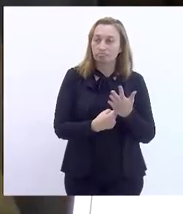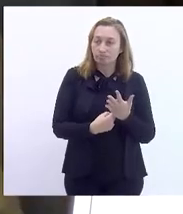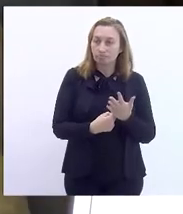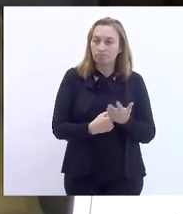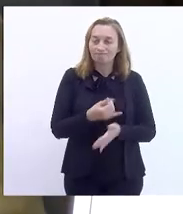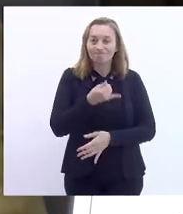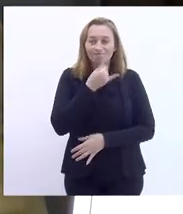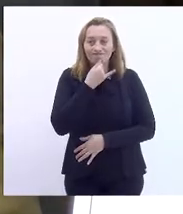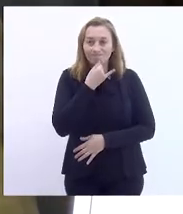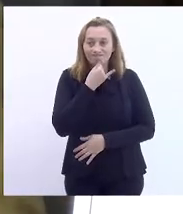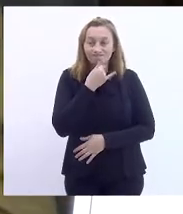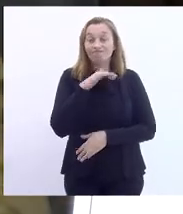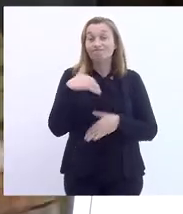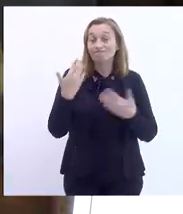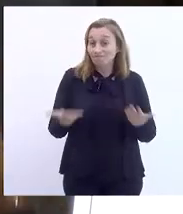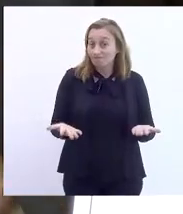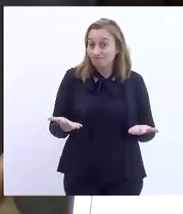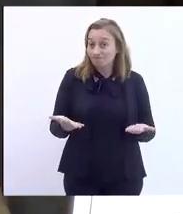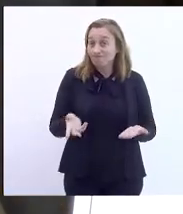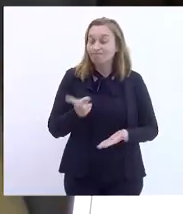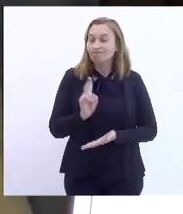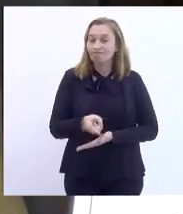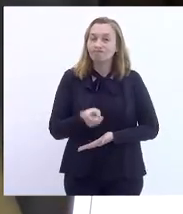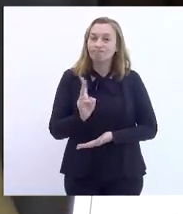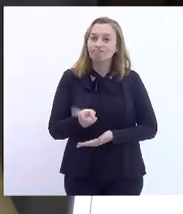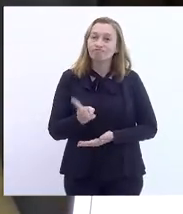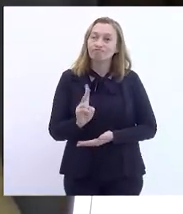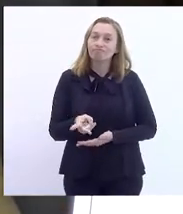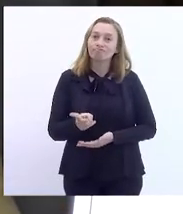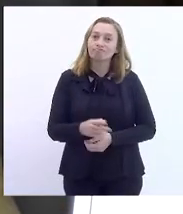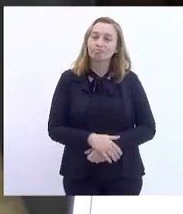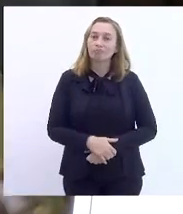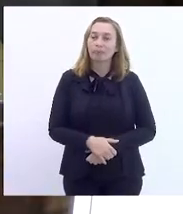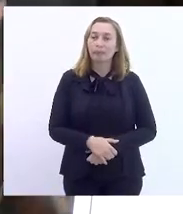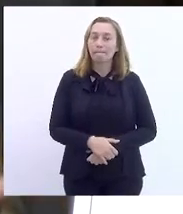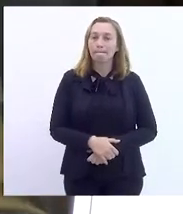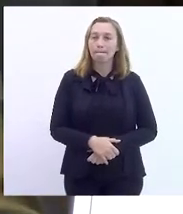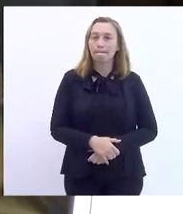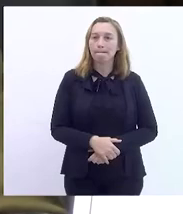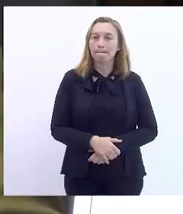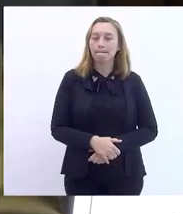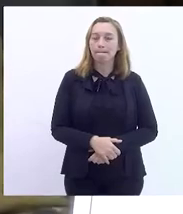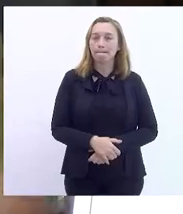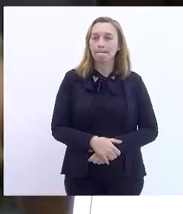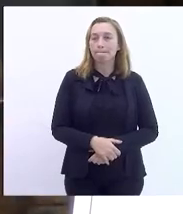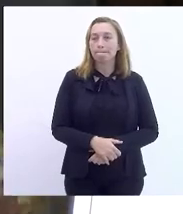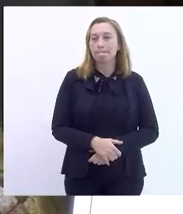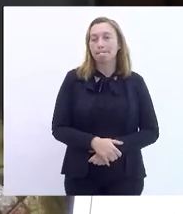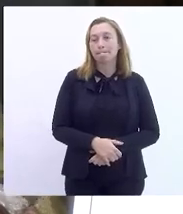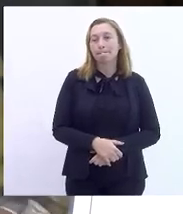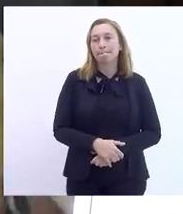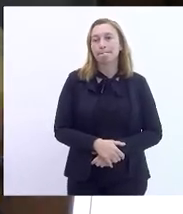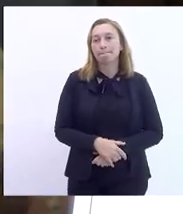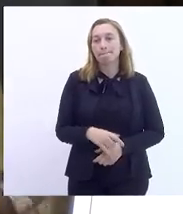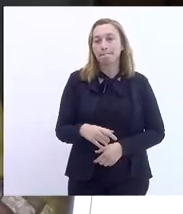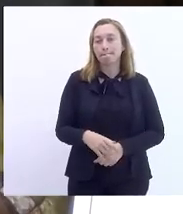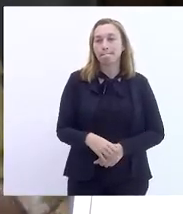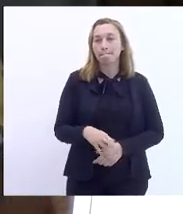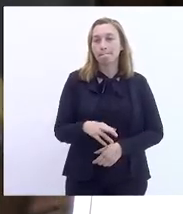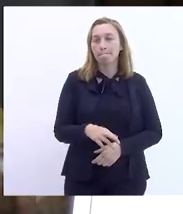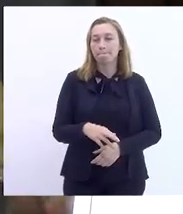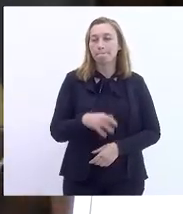tristemente então assim a gente tá sempre né um pé atrás nas nossas